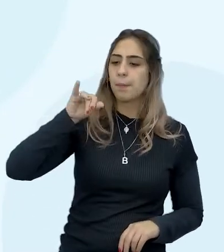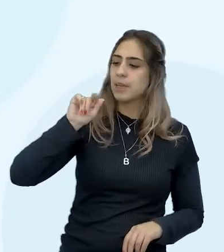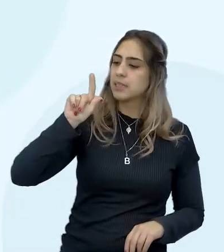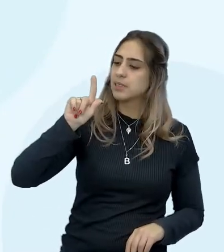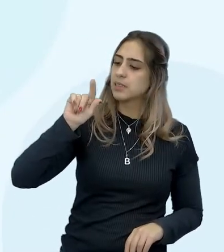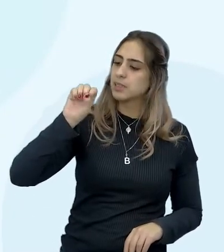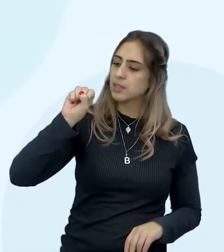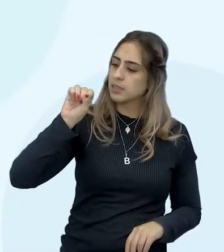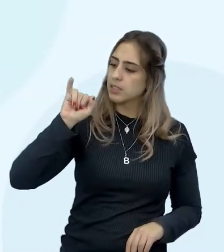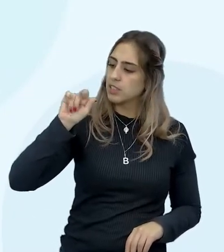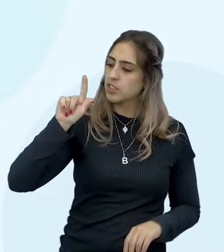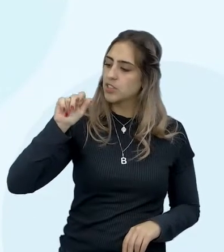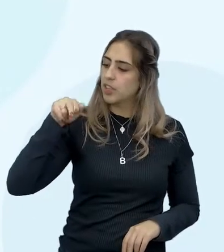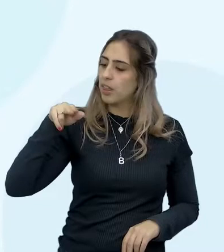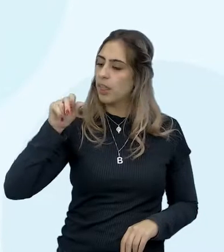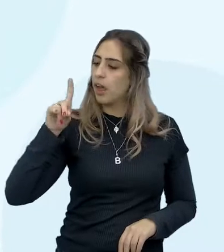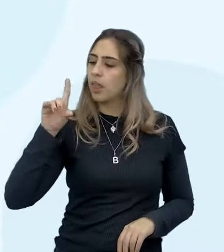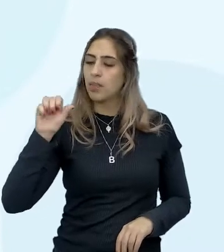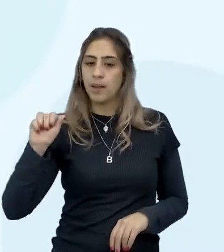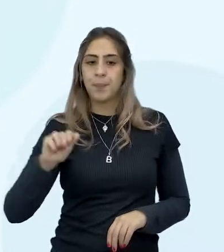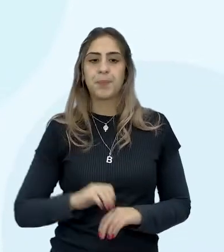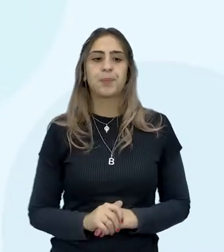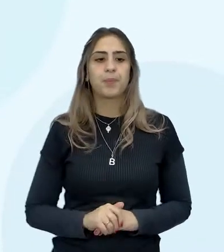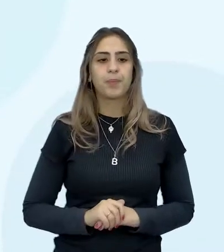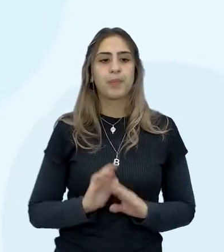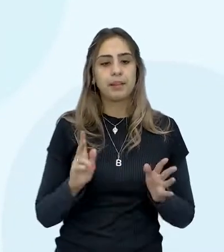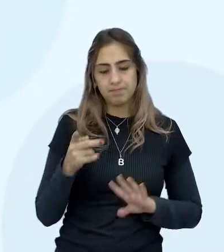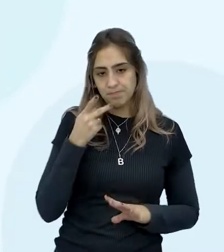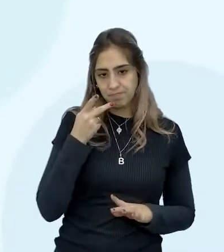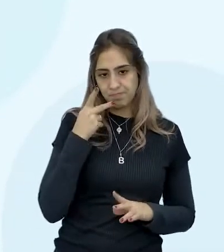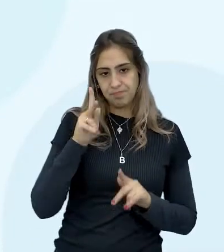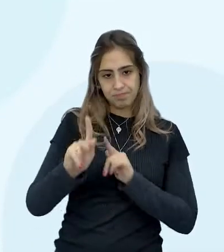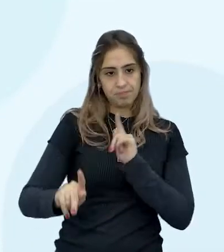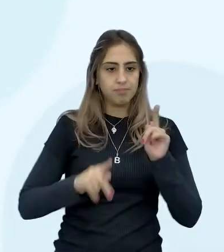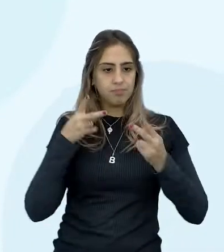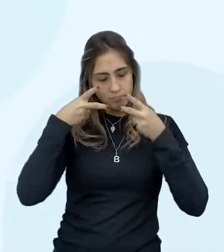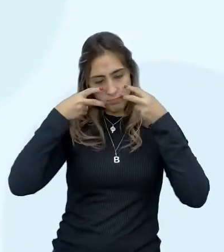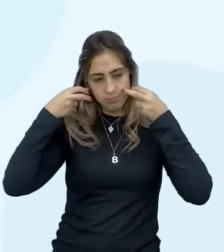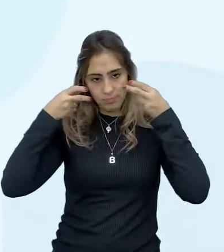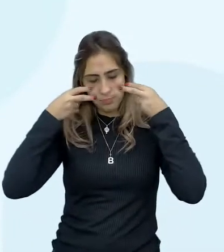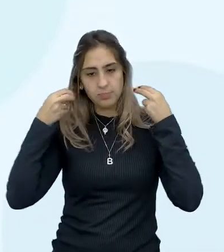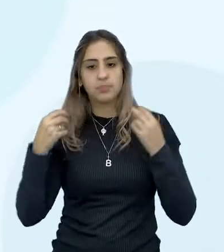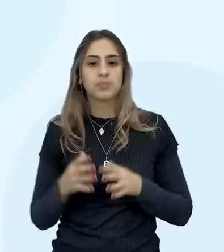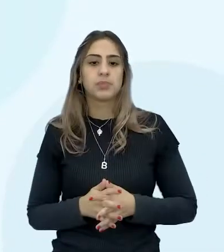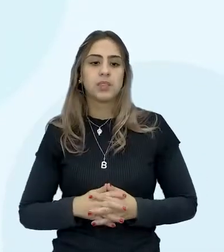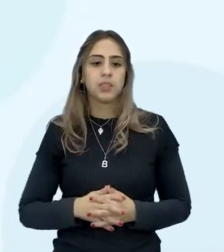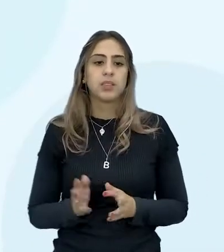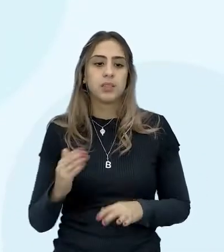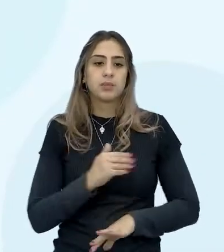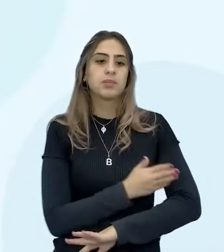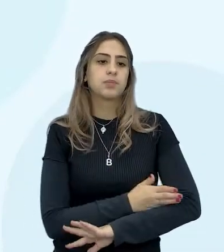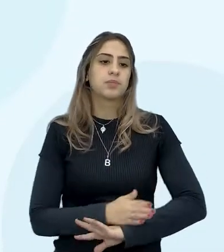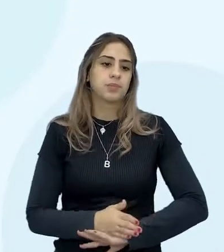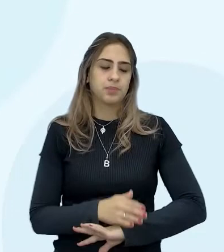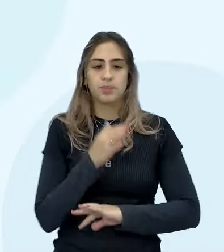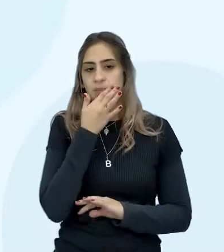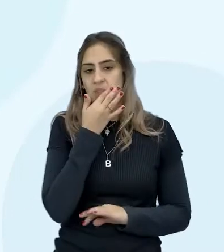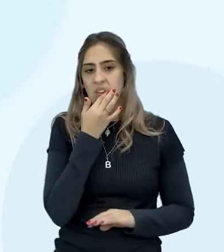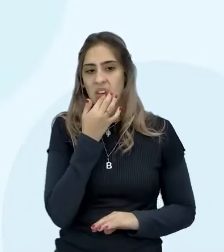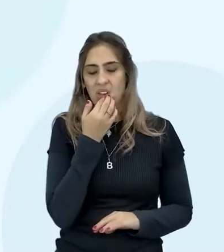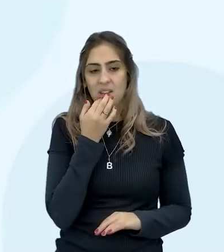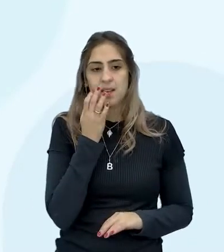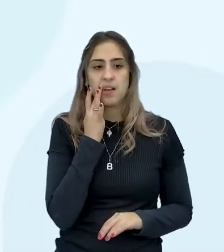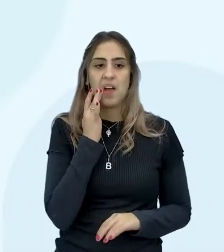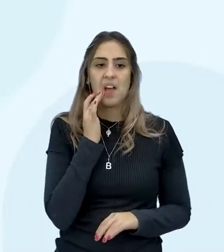miscigenada também. Já que a gente também falou sobre os povos indígenas, né, vamos começar pelo começo.